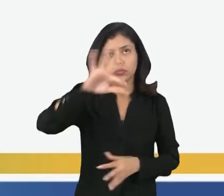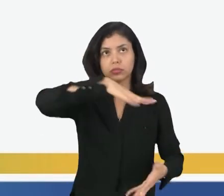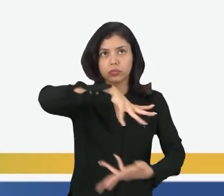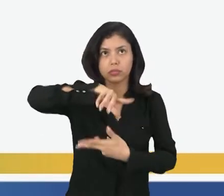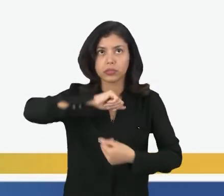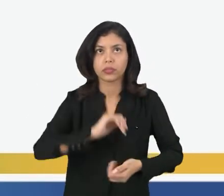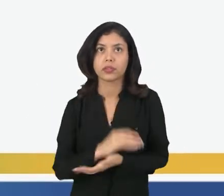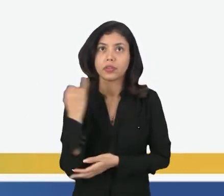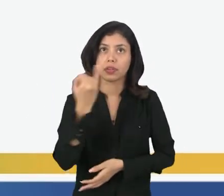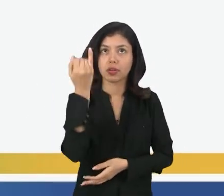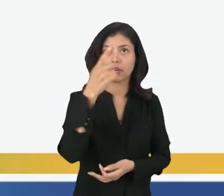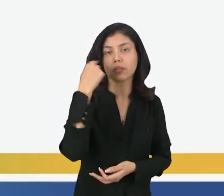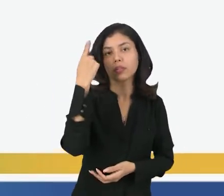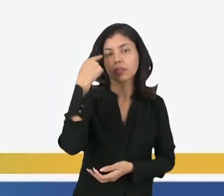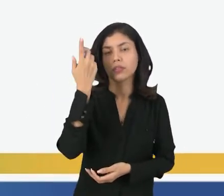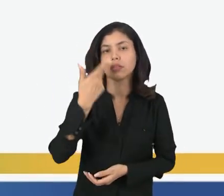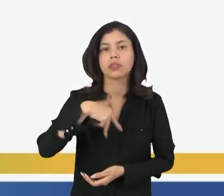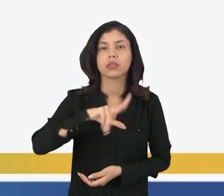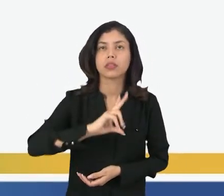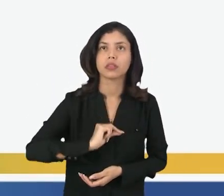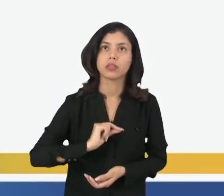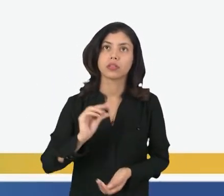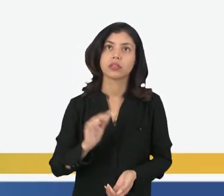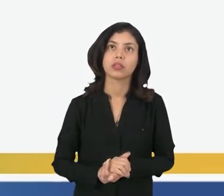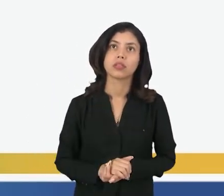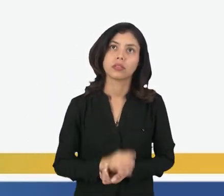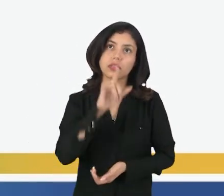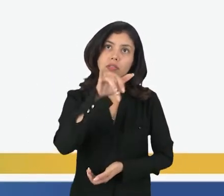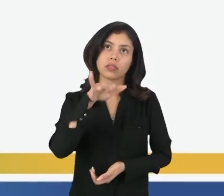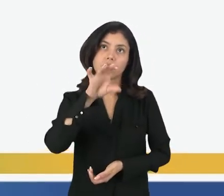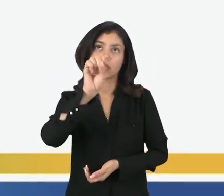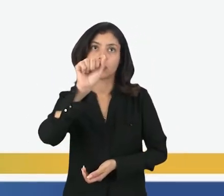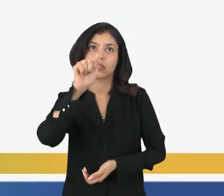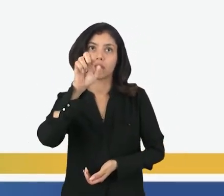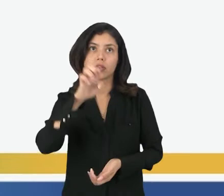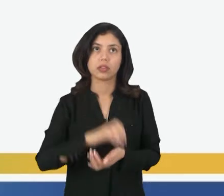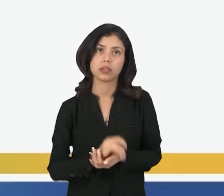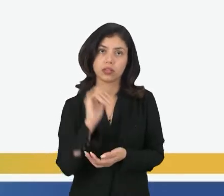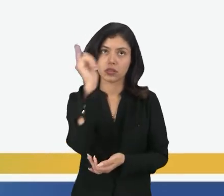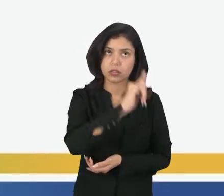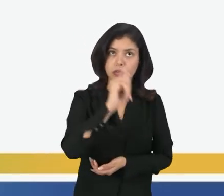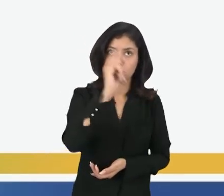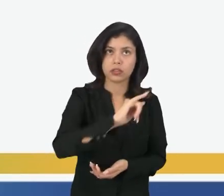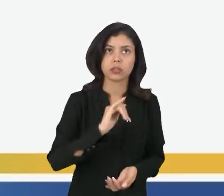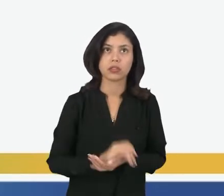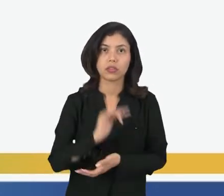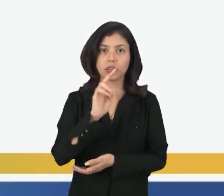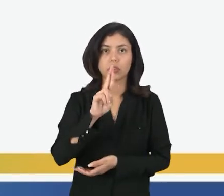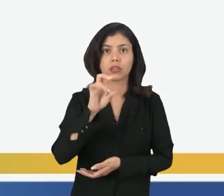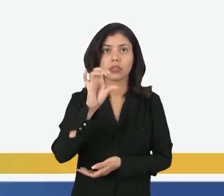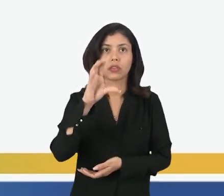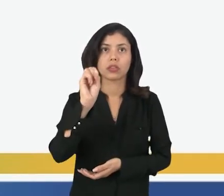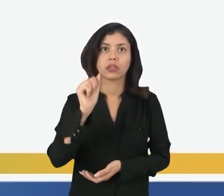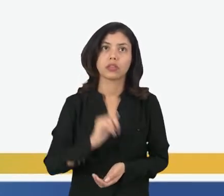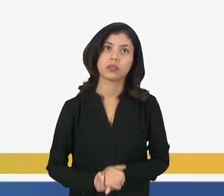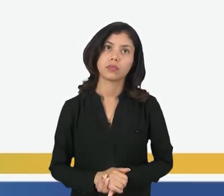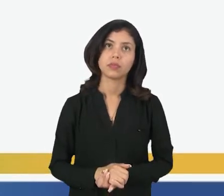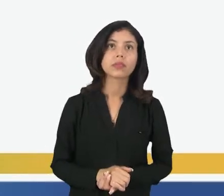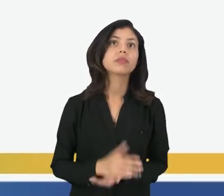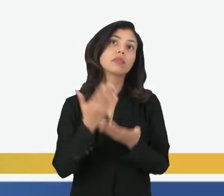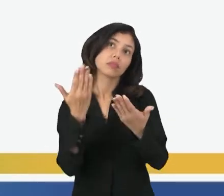regiões do mundo, principalmente espanhóis, portugueses, libaneses, italianos e